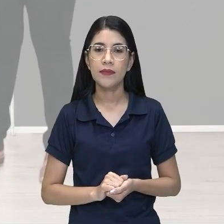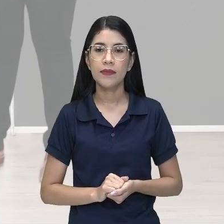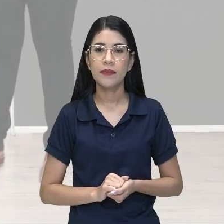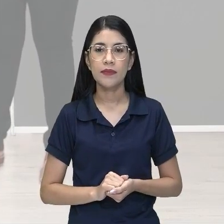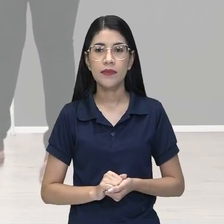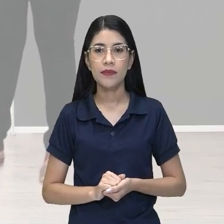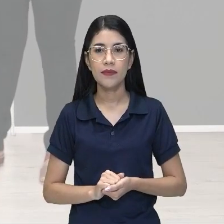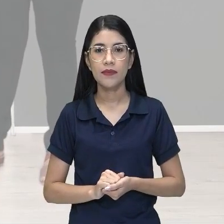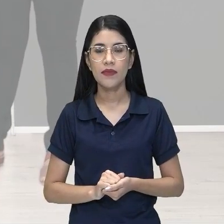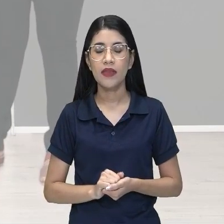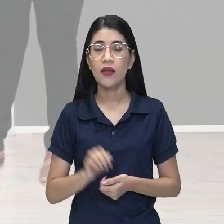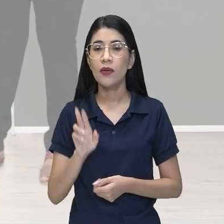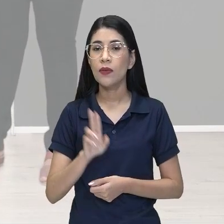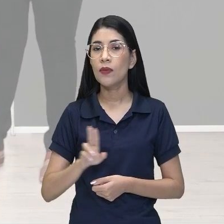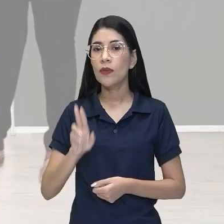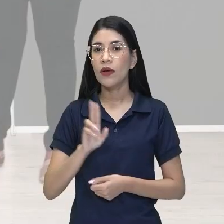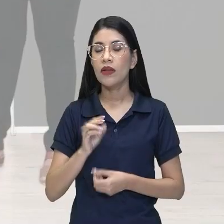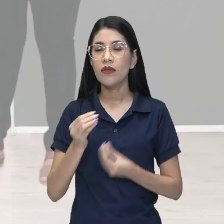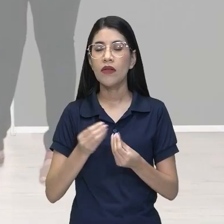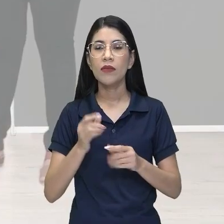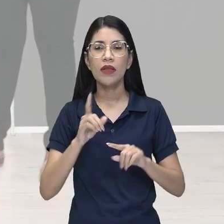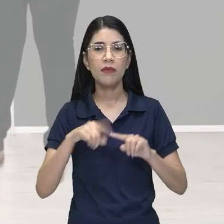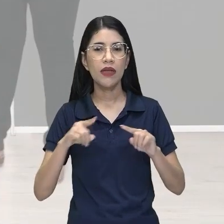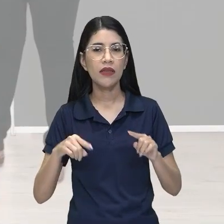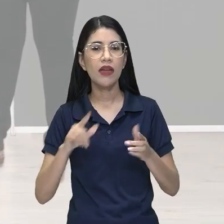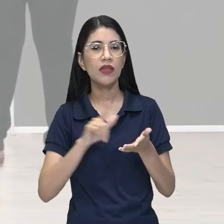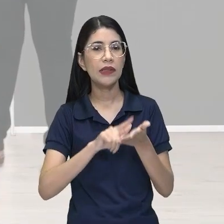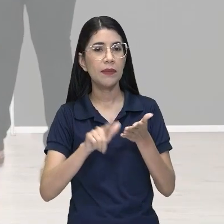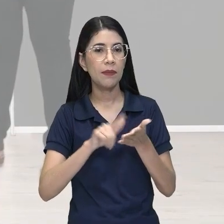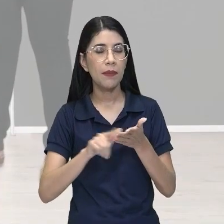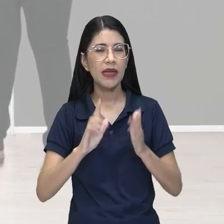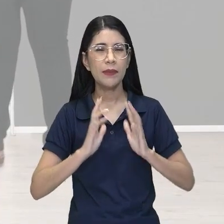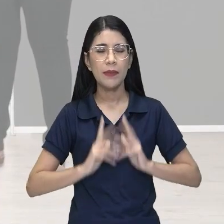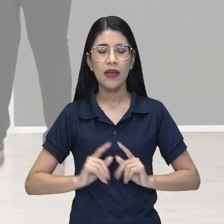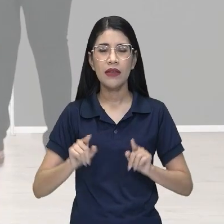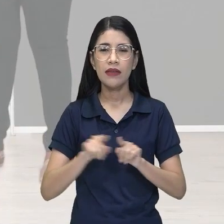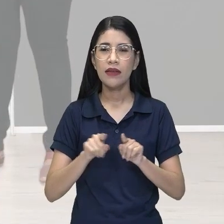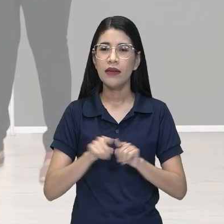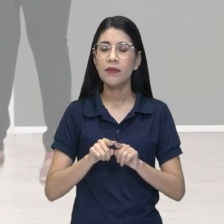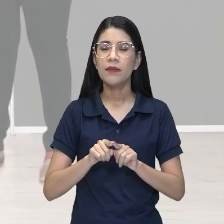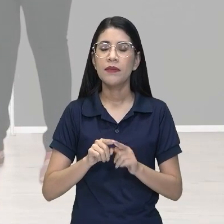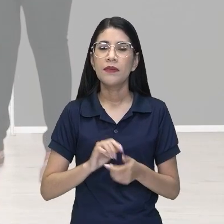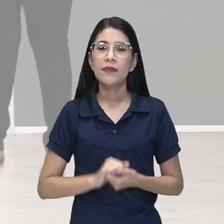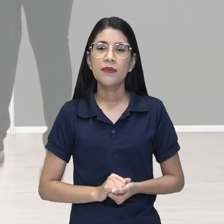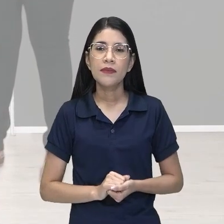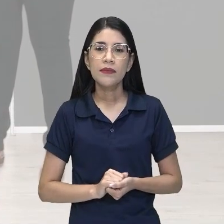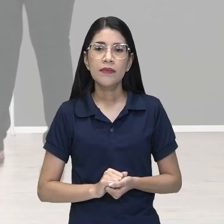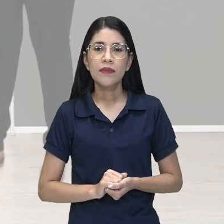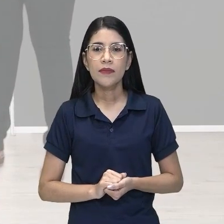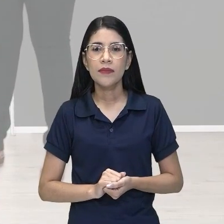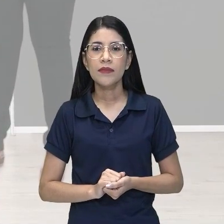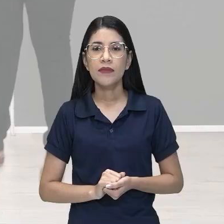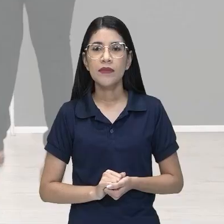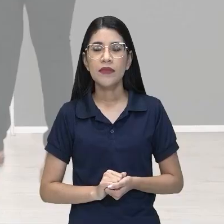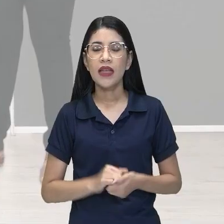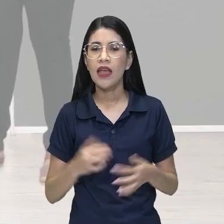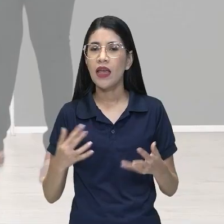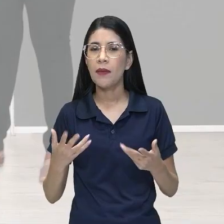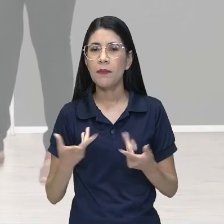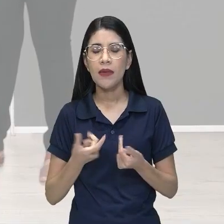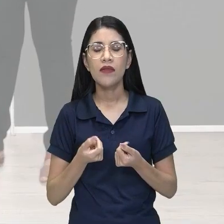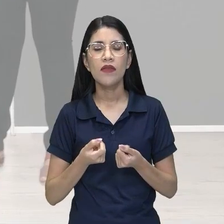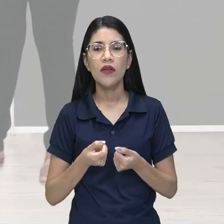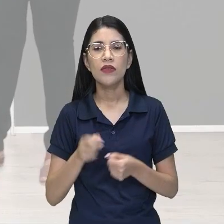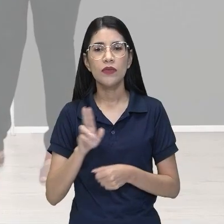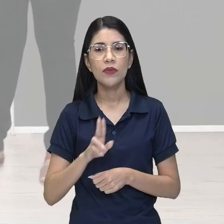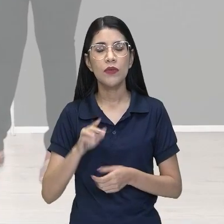NH4OH, utilizado em desinfetantes e produtos para limpeza pesada. Ela é excelente, essa base,